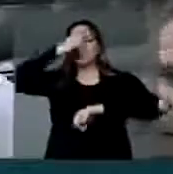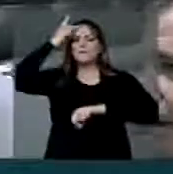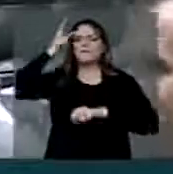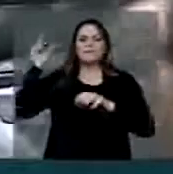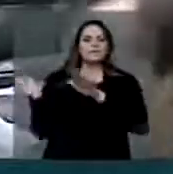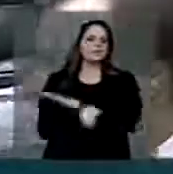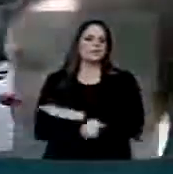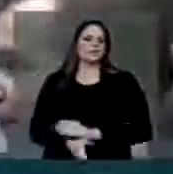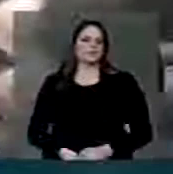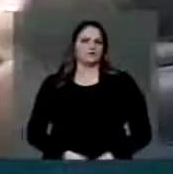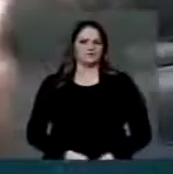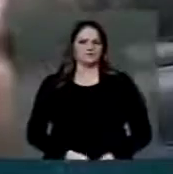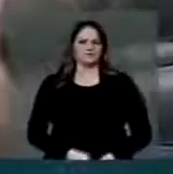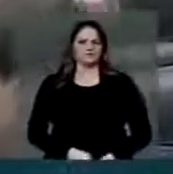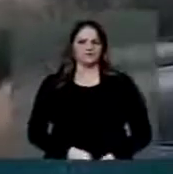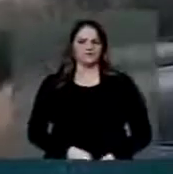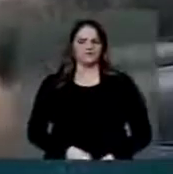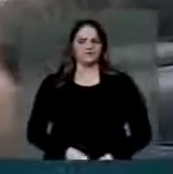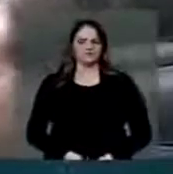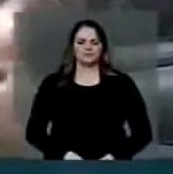integrantes,